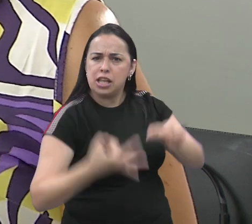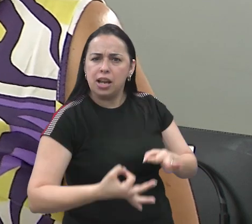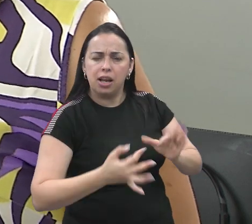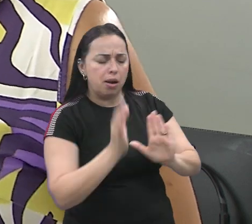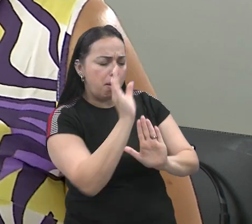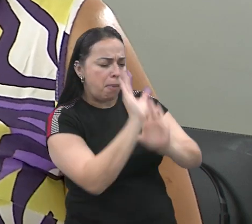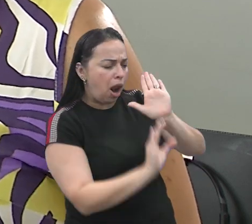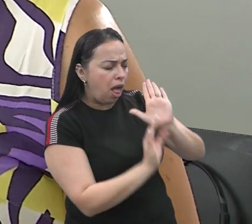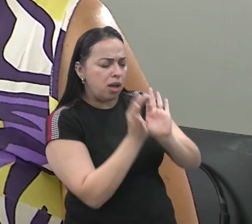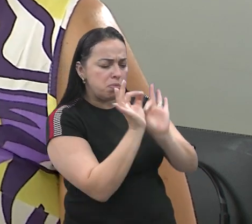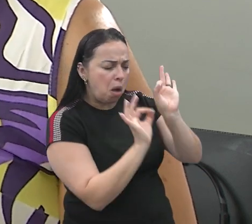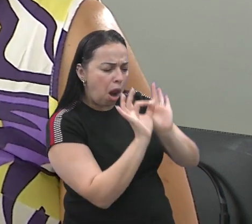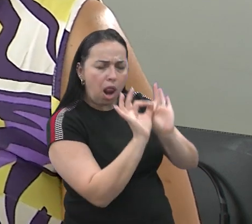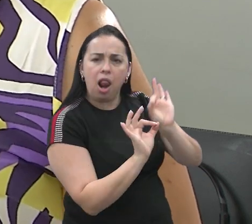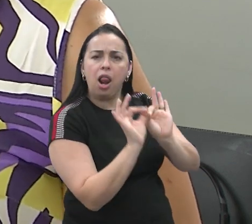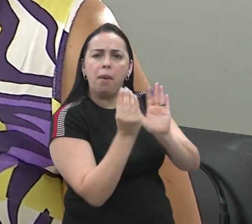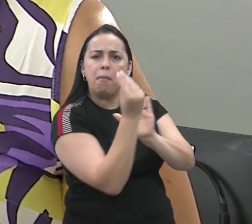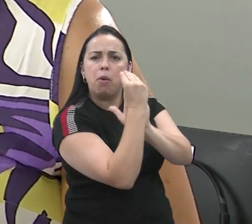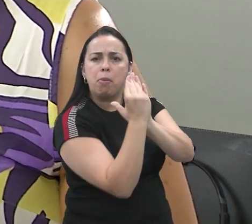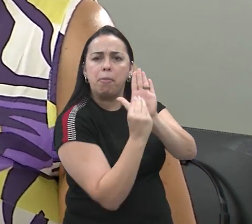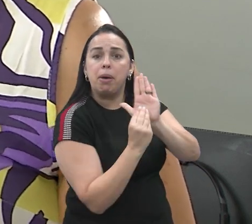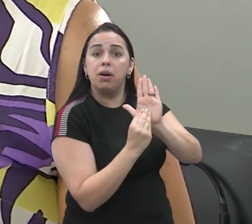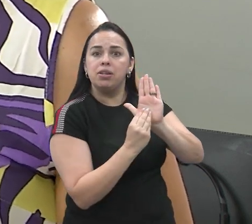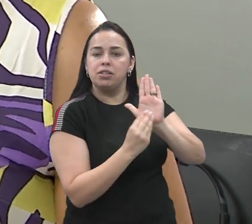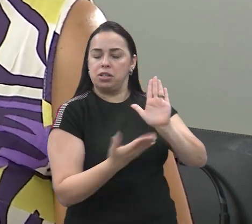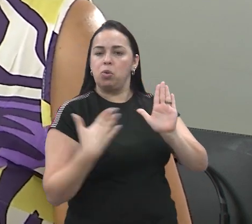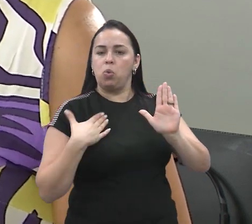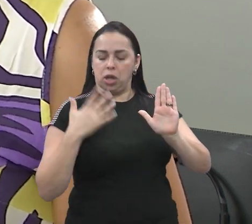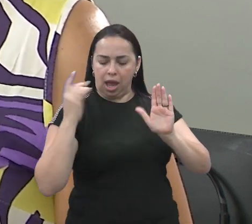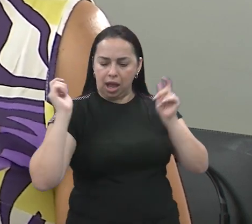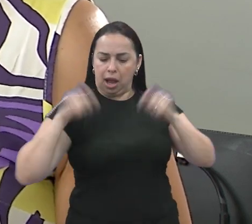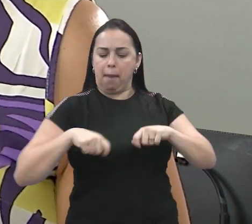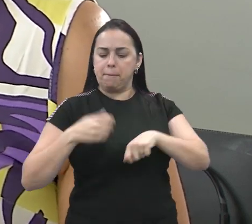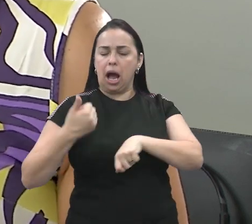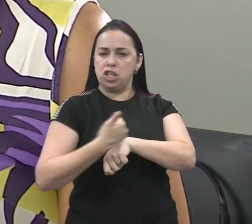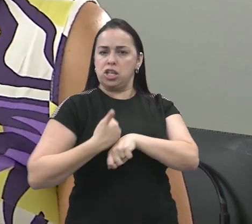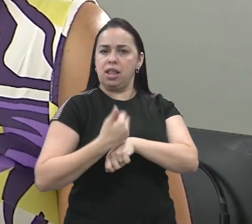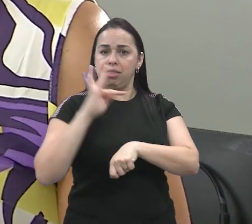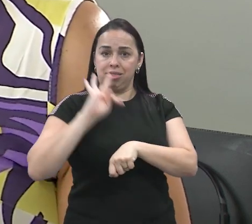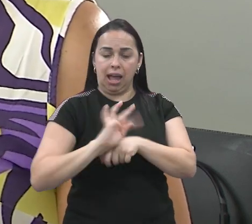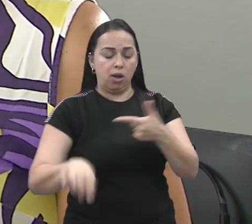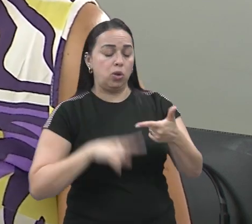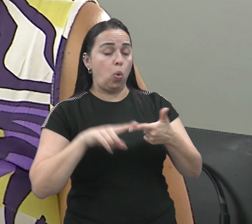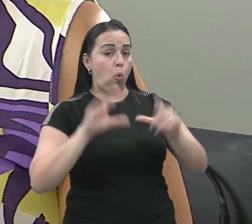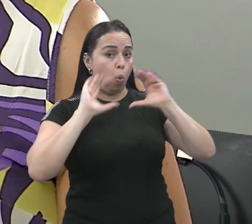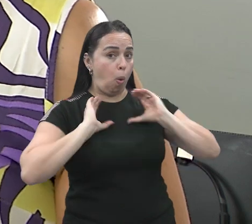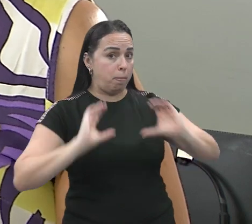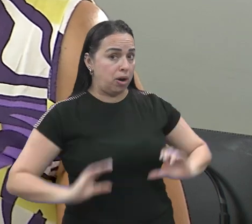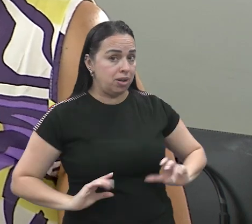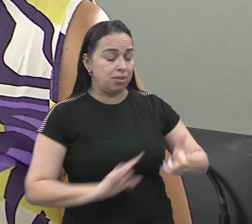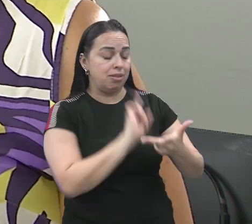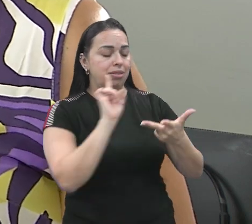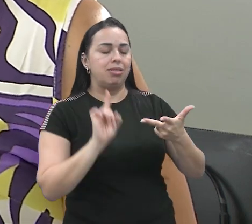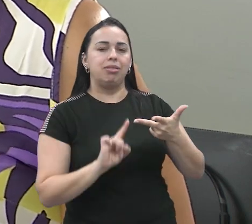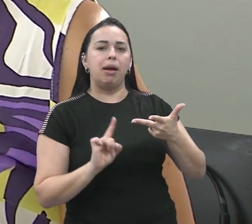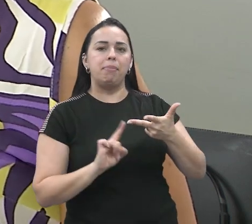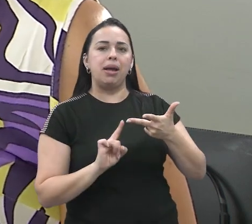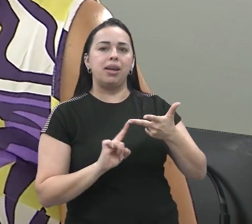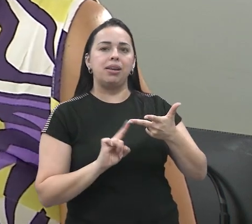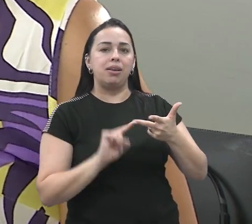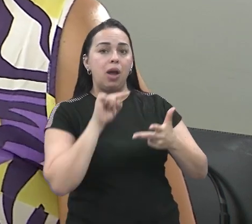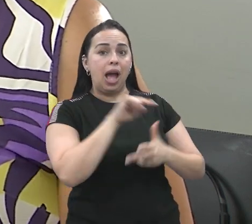com palavras-chave, onde ali nesse currículo você pode também colocar não só suas competências técnicas, mas